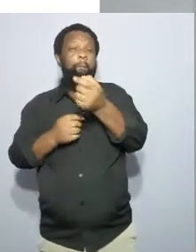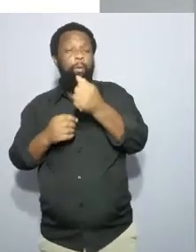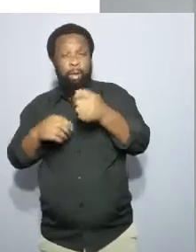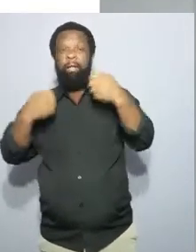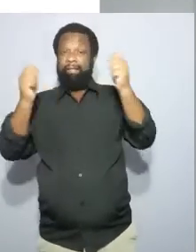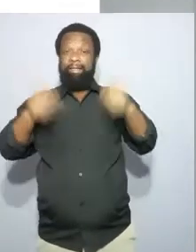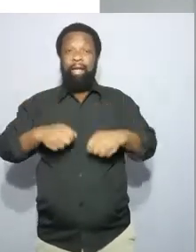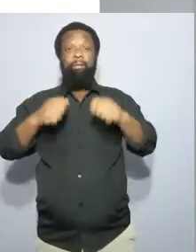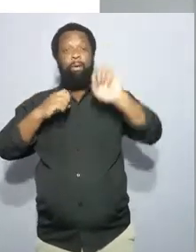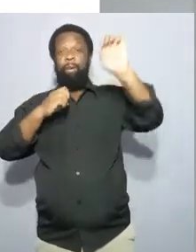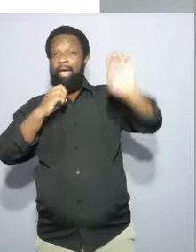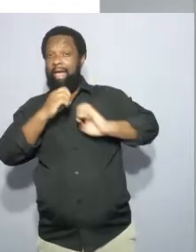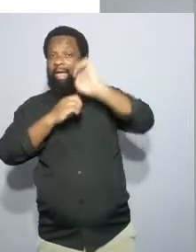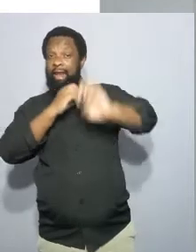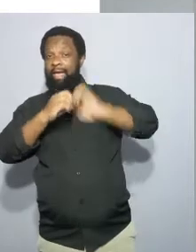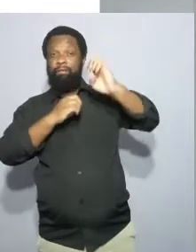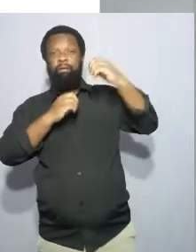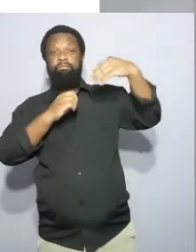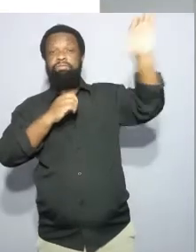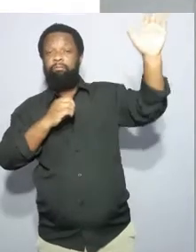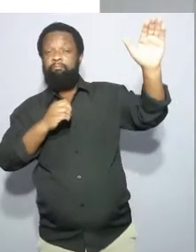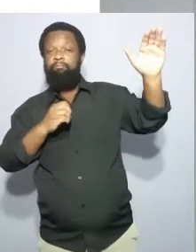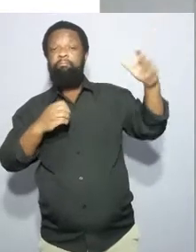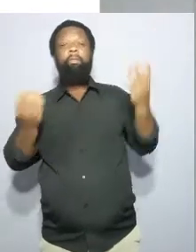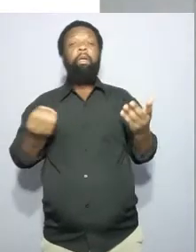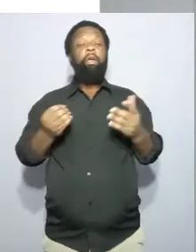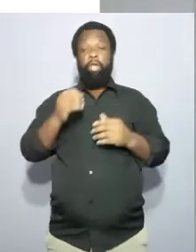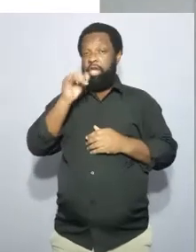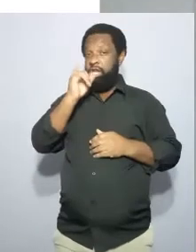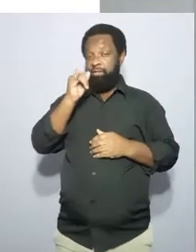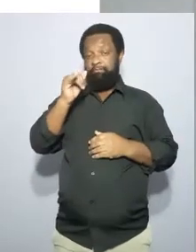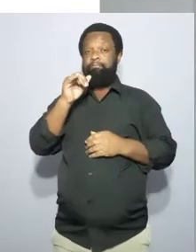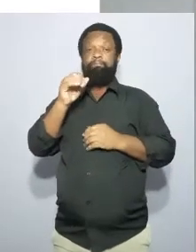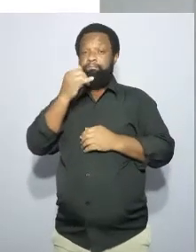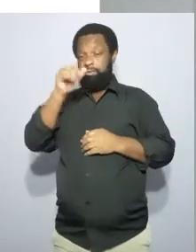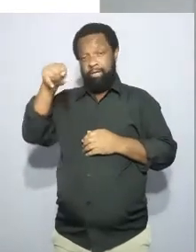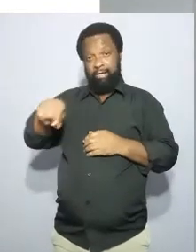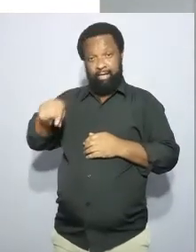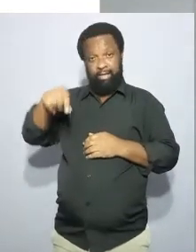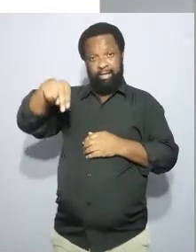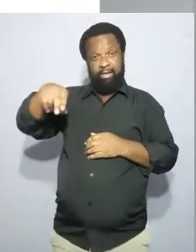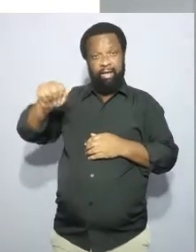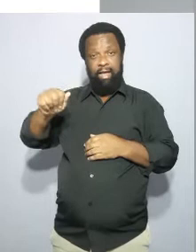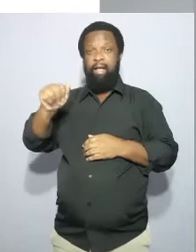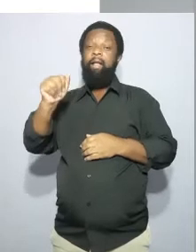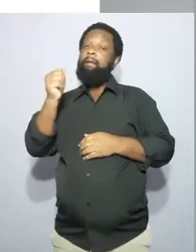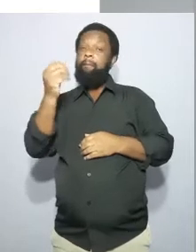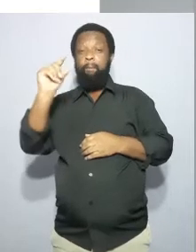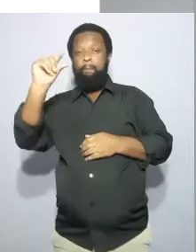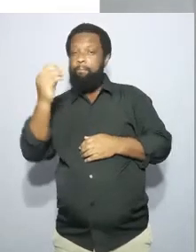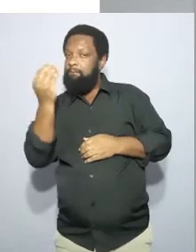para ser retirado. Então, a energia de higienização aqui, do bem do sódio, é menor